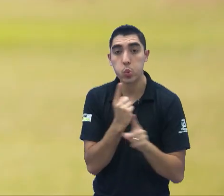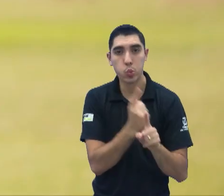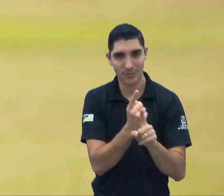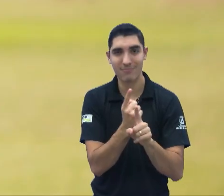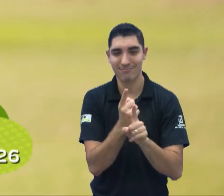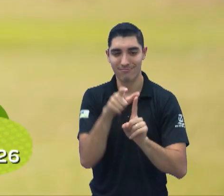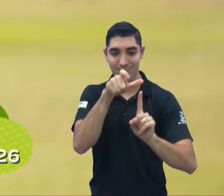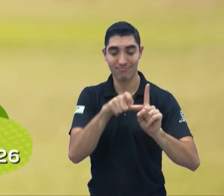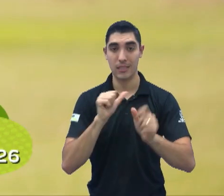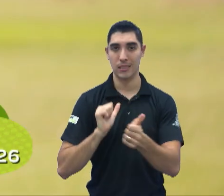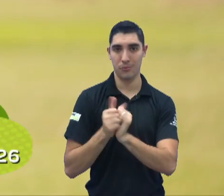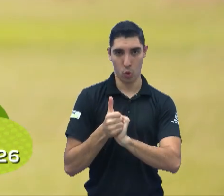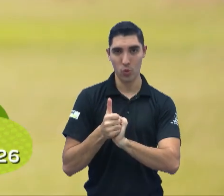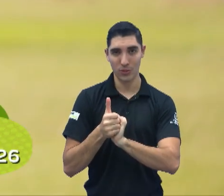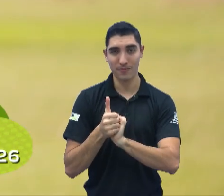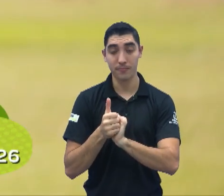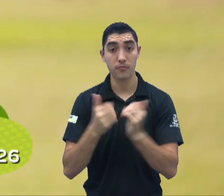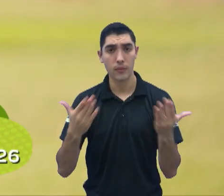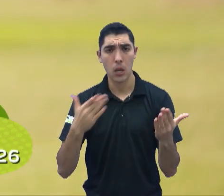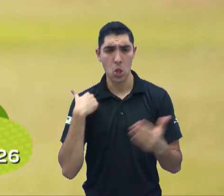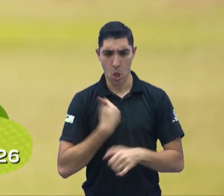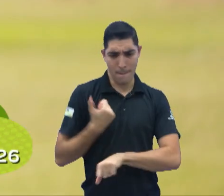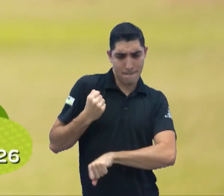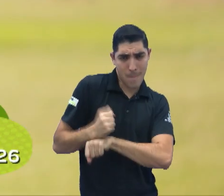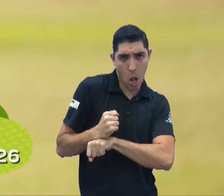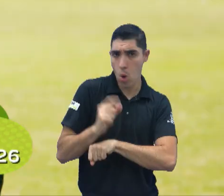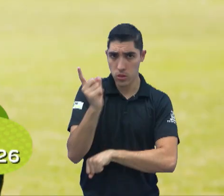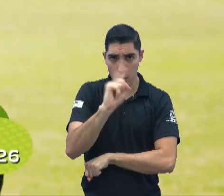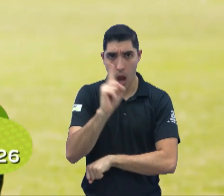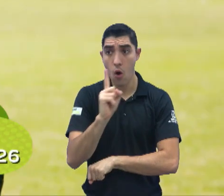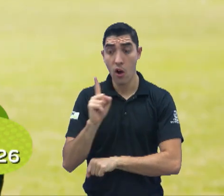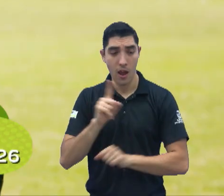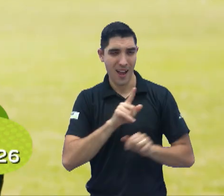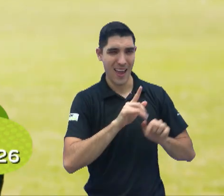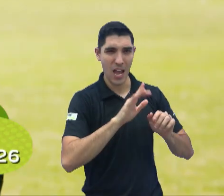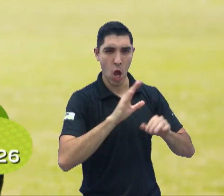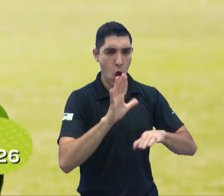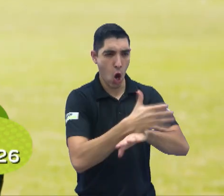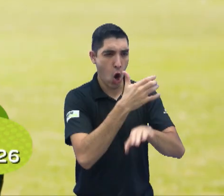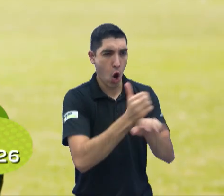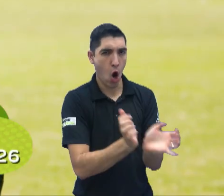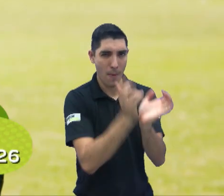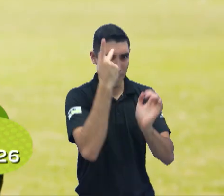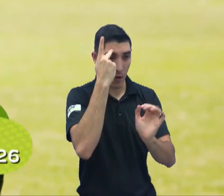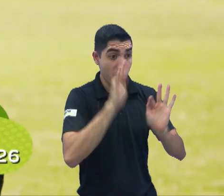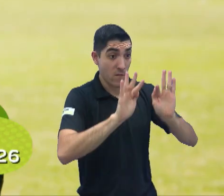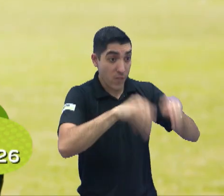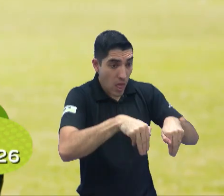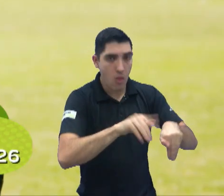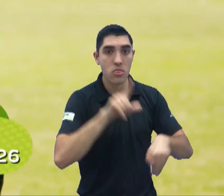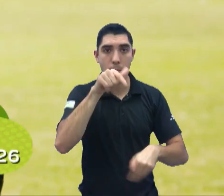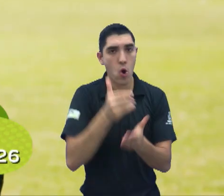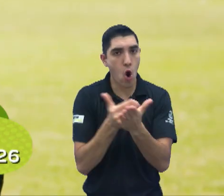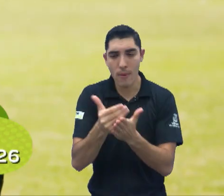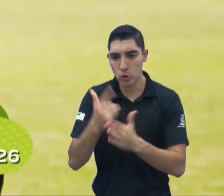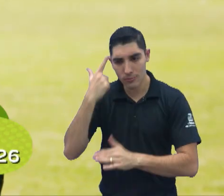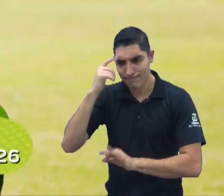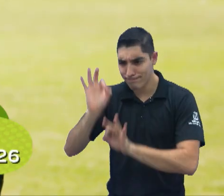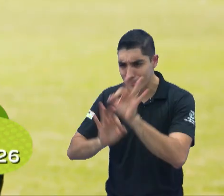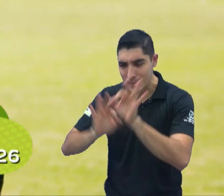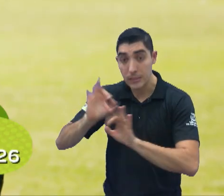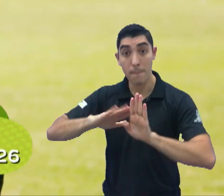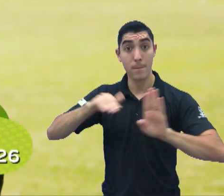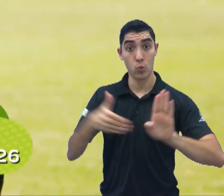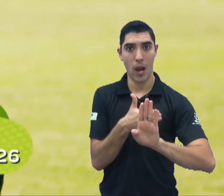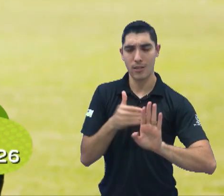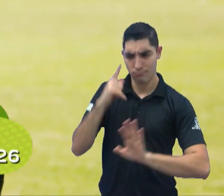gente não parou, né? A gente tá todos os dias aí, desde que acabou a Copa Paulista, fazendo todo esse planejamento nos bastidores, né? E